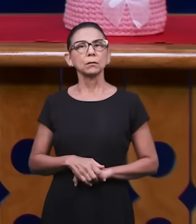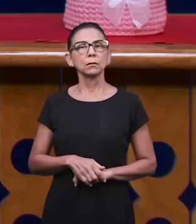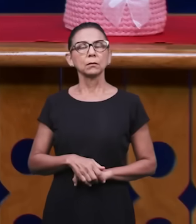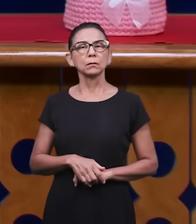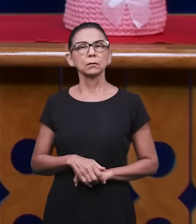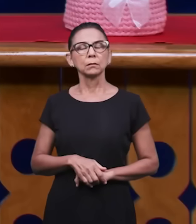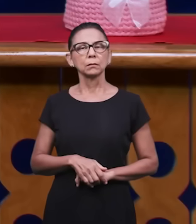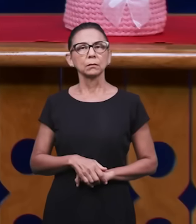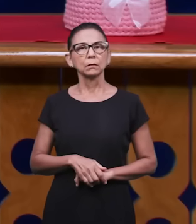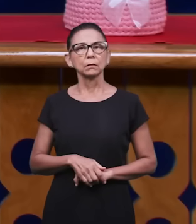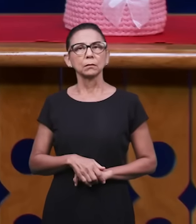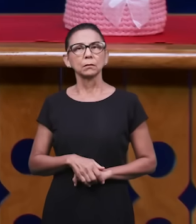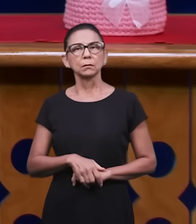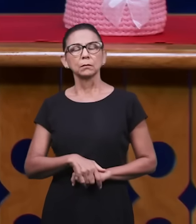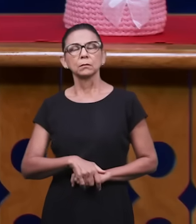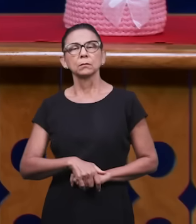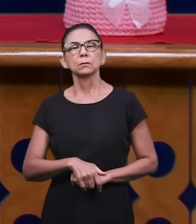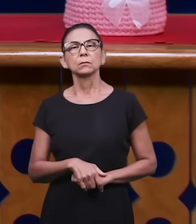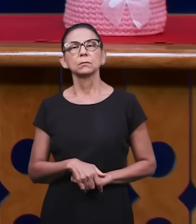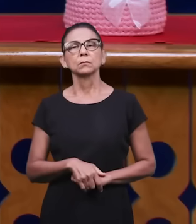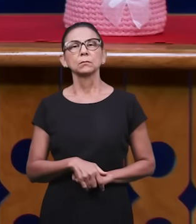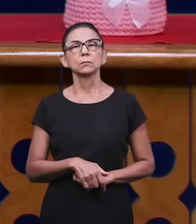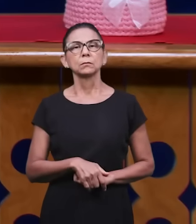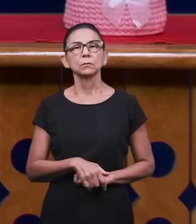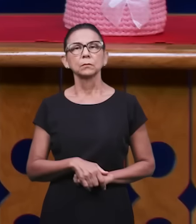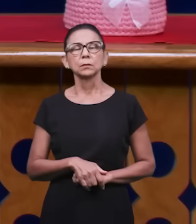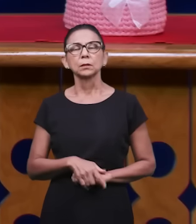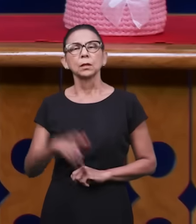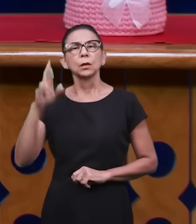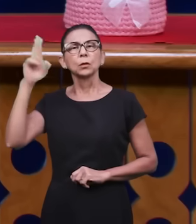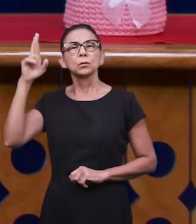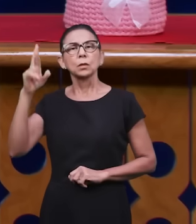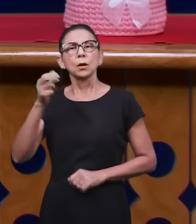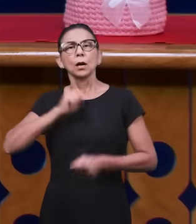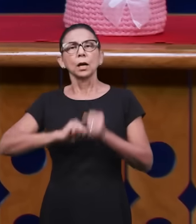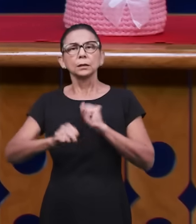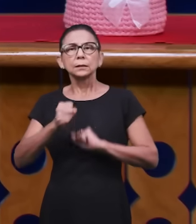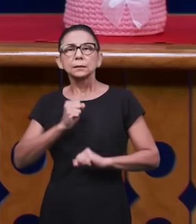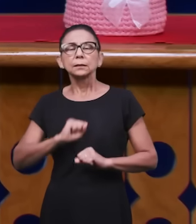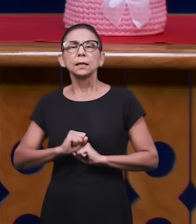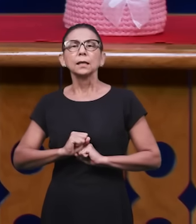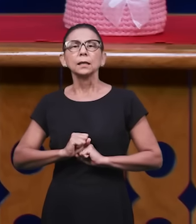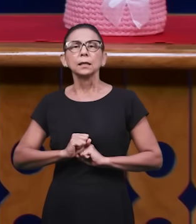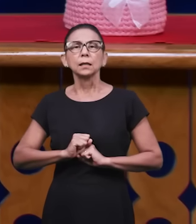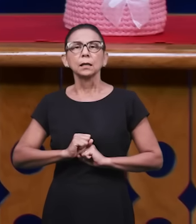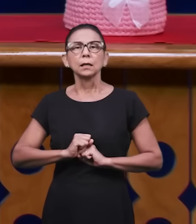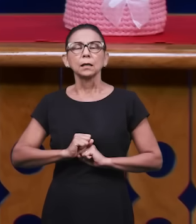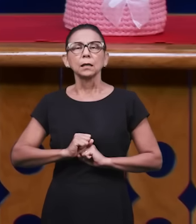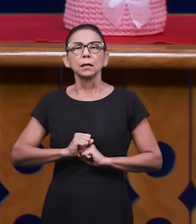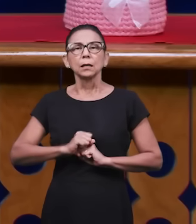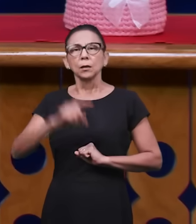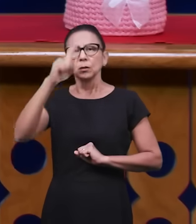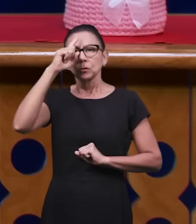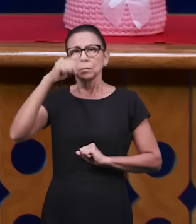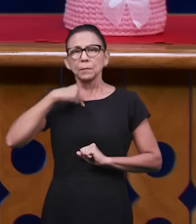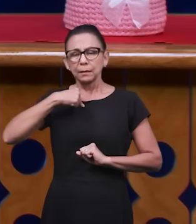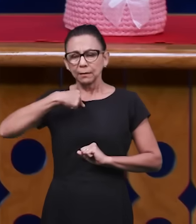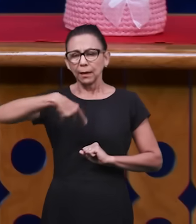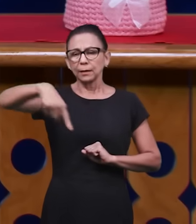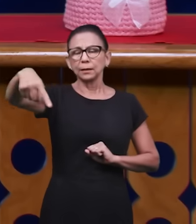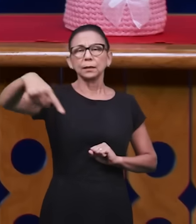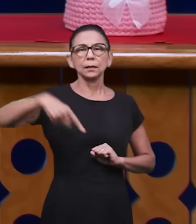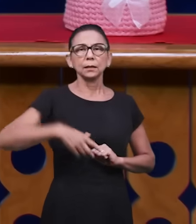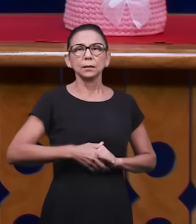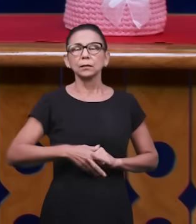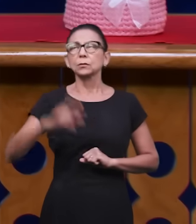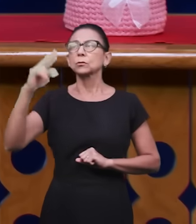Porque há um anseio da parte do Senhor em que estejamos prontos para isso, para ser enviados agora. Fomos chamados, recebemos a bênção,